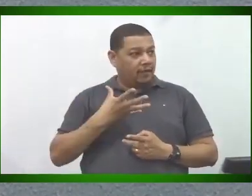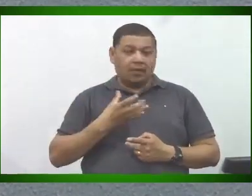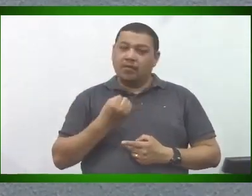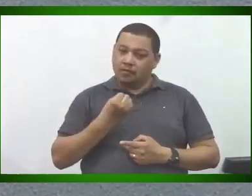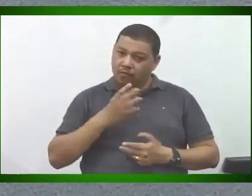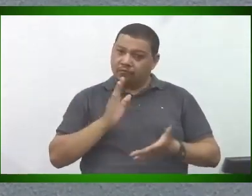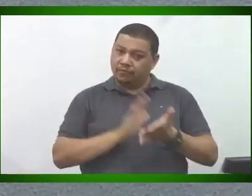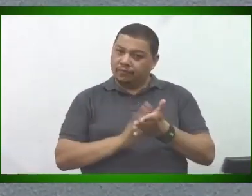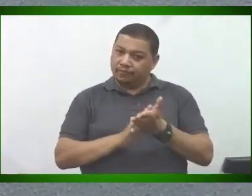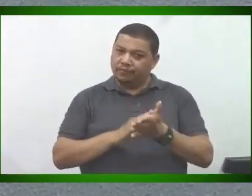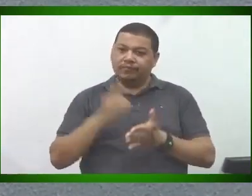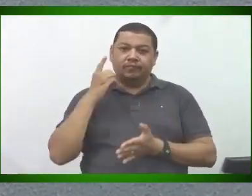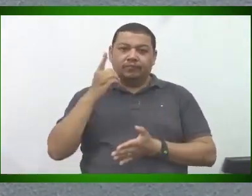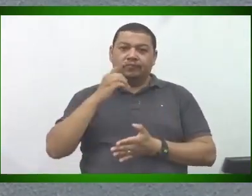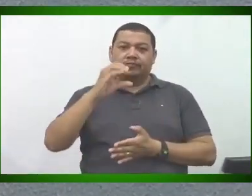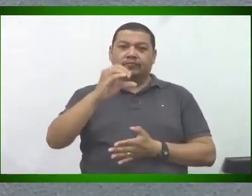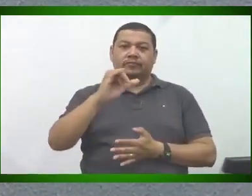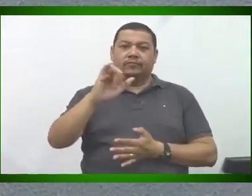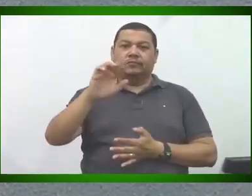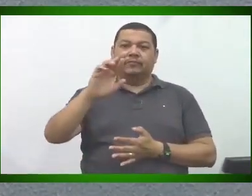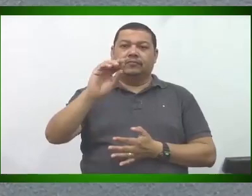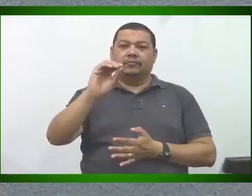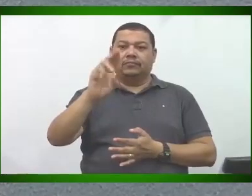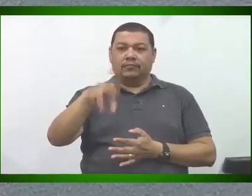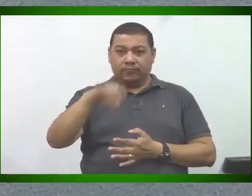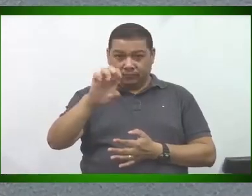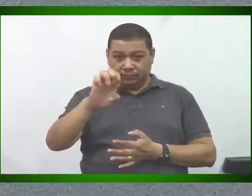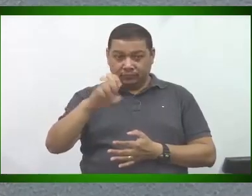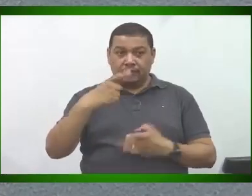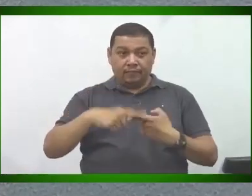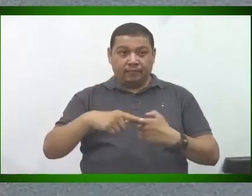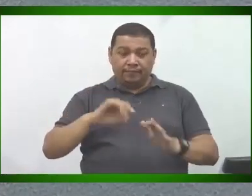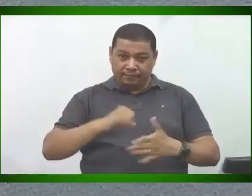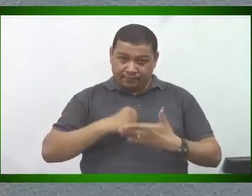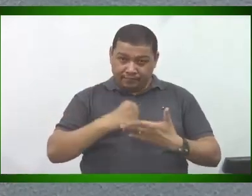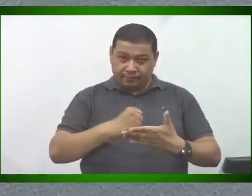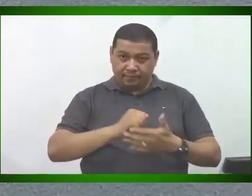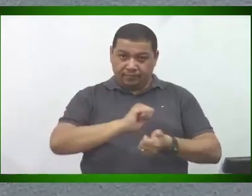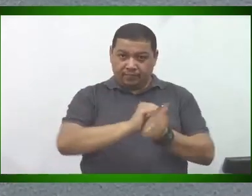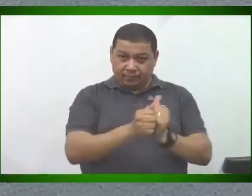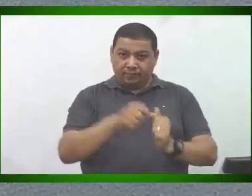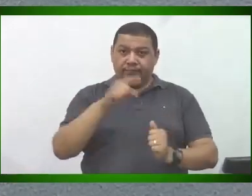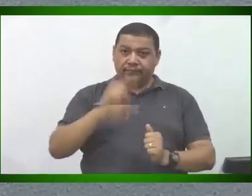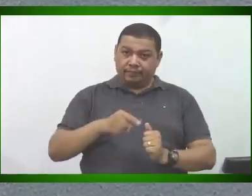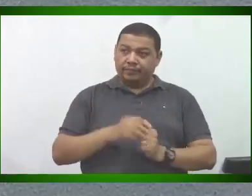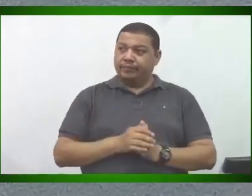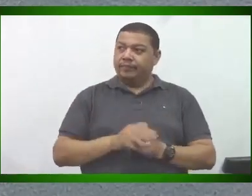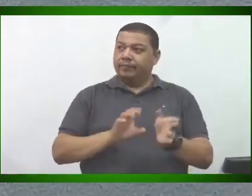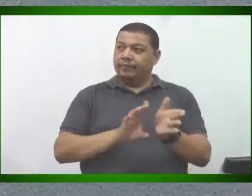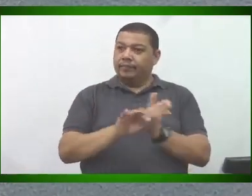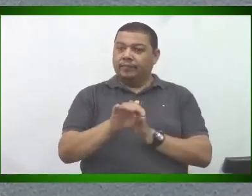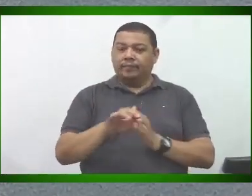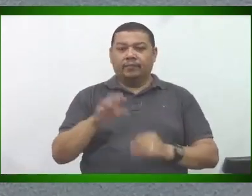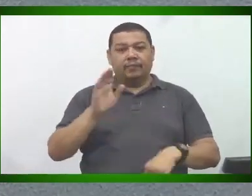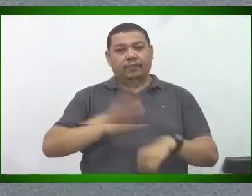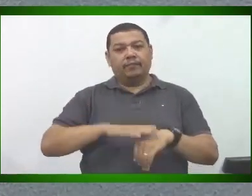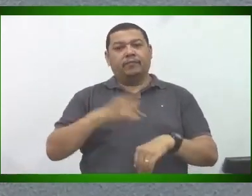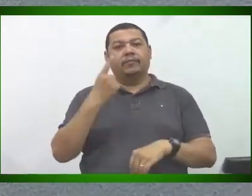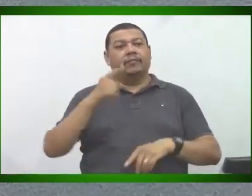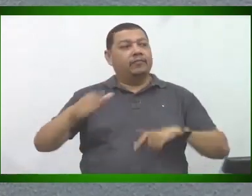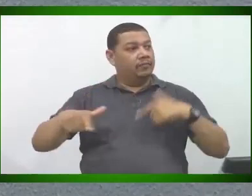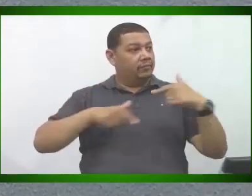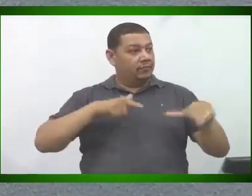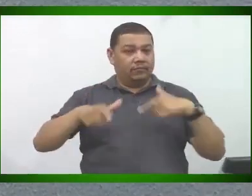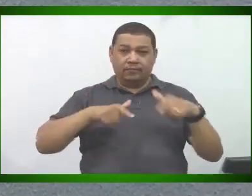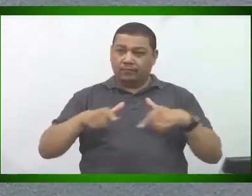deputado Cirone Deiró, ao qual fomenta muito o esporte aqui no nosso município, e está aí mais um trabalho